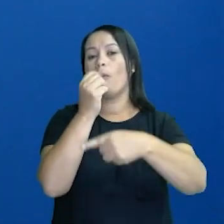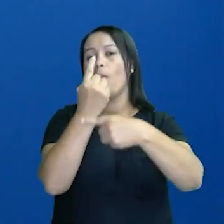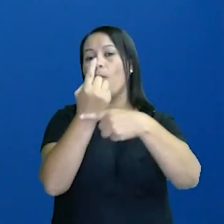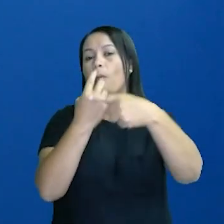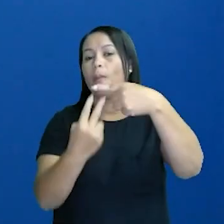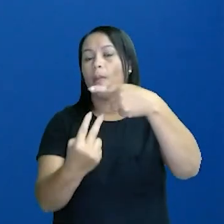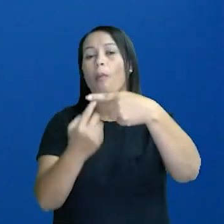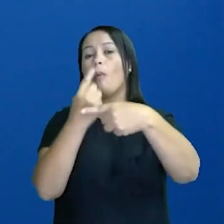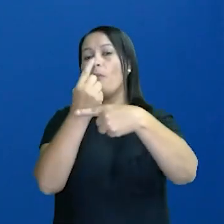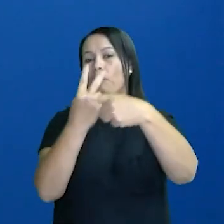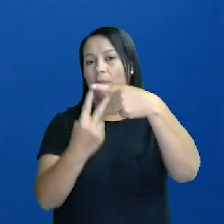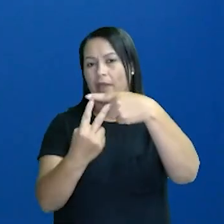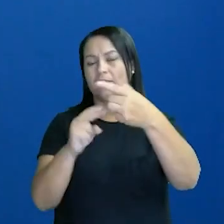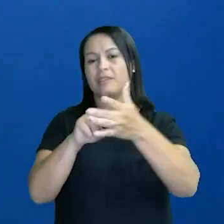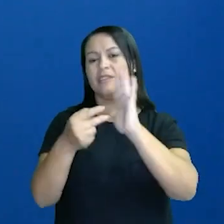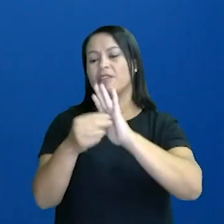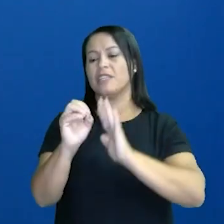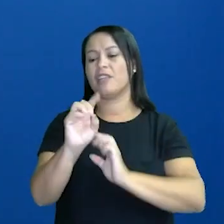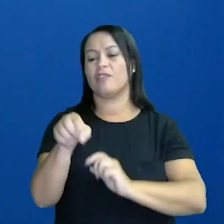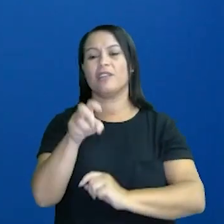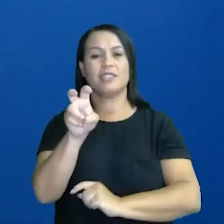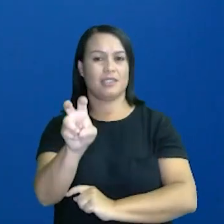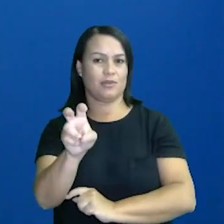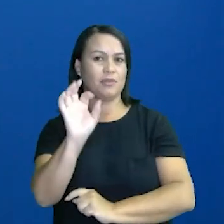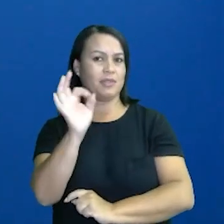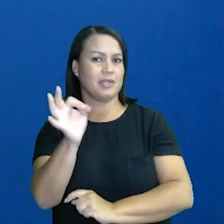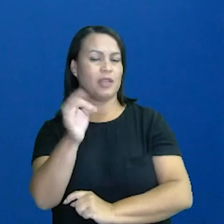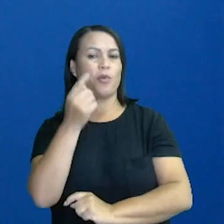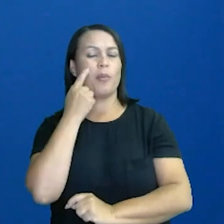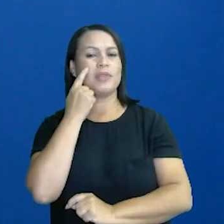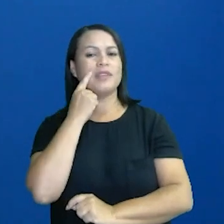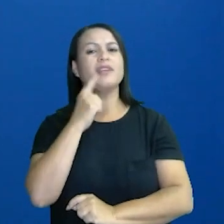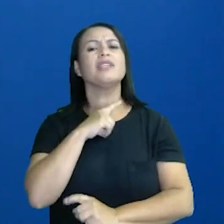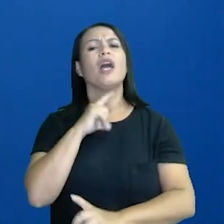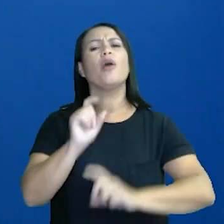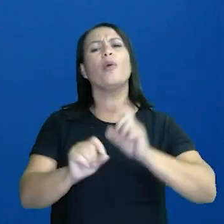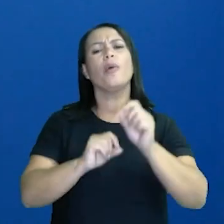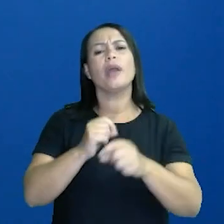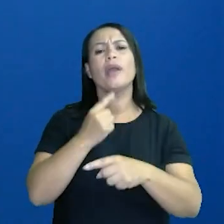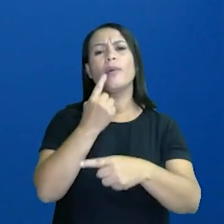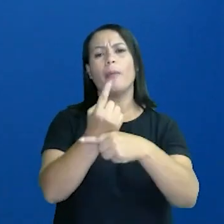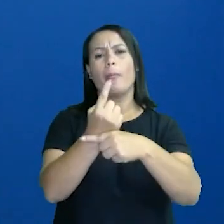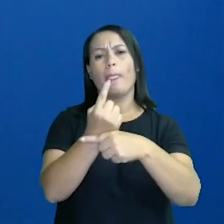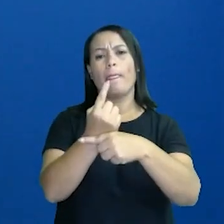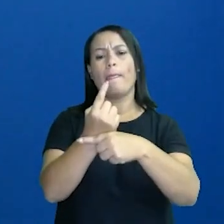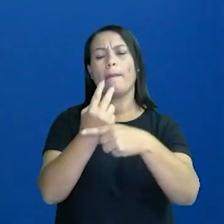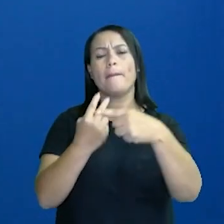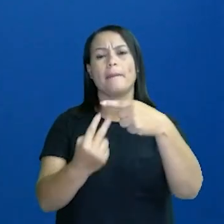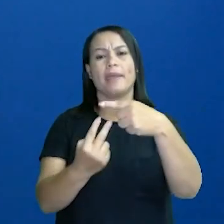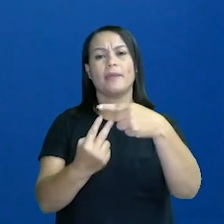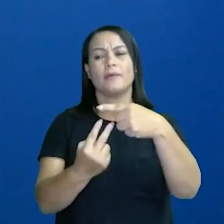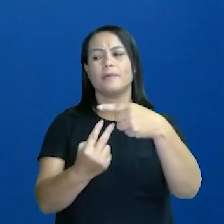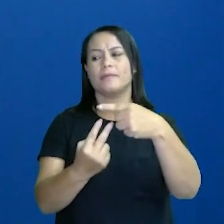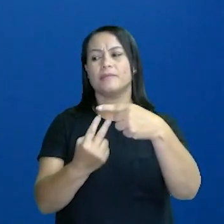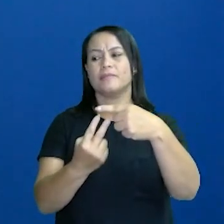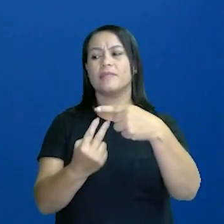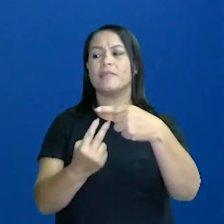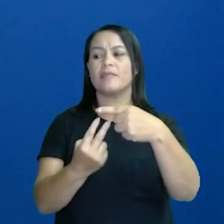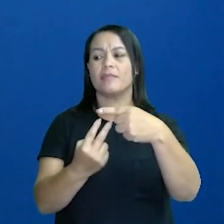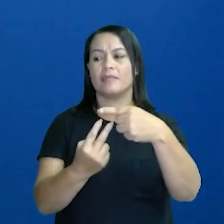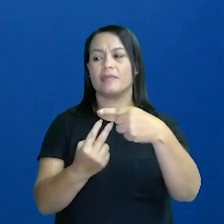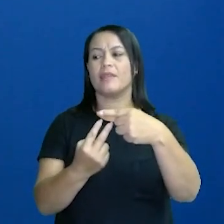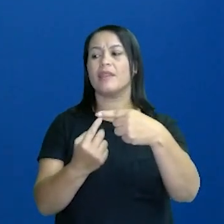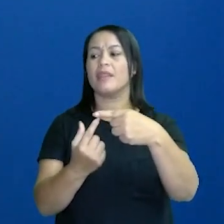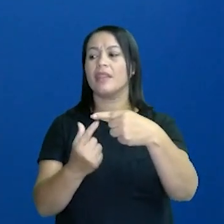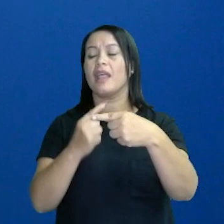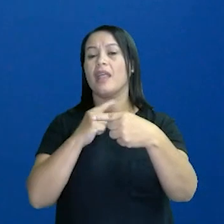A 0,5, tá certo? Ó, e aqui eu tenho, ó, 1 meio, que é o 2,